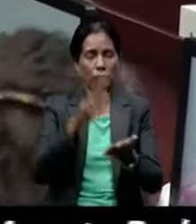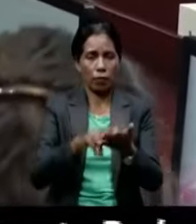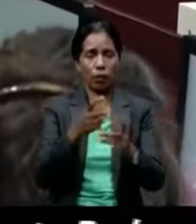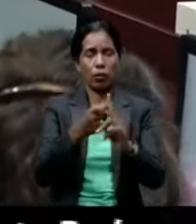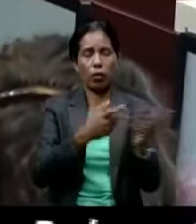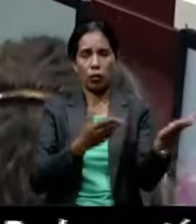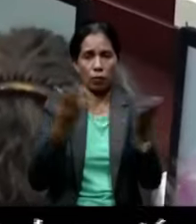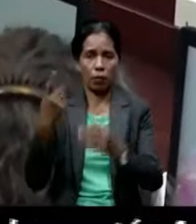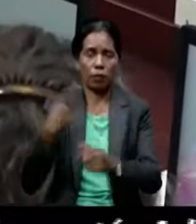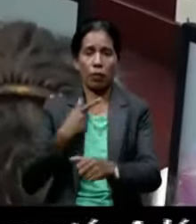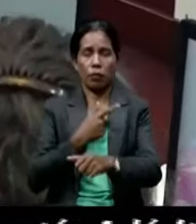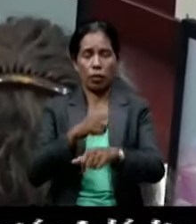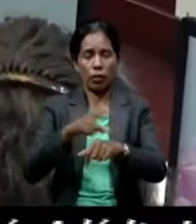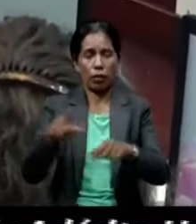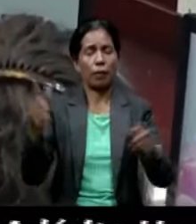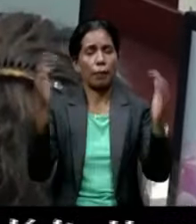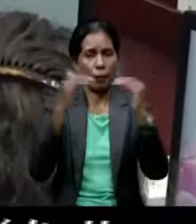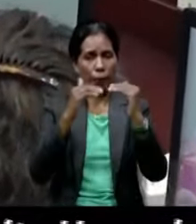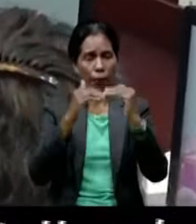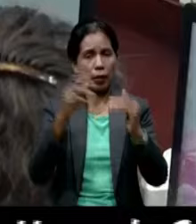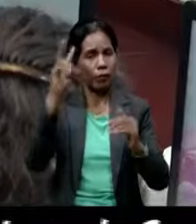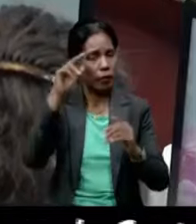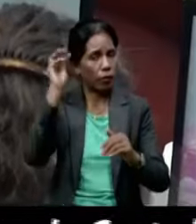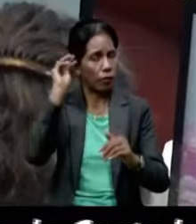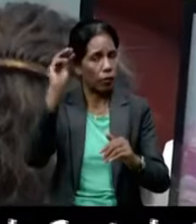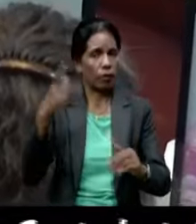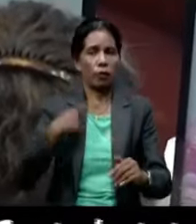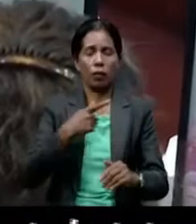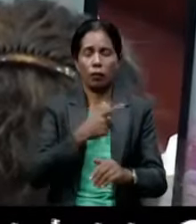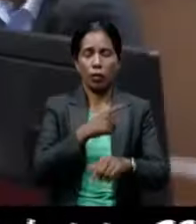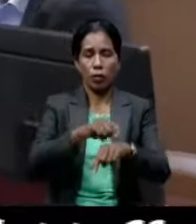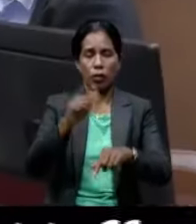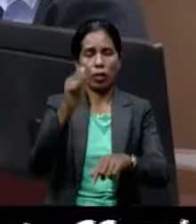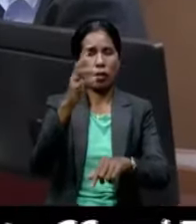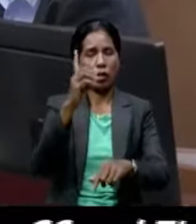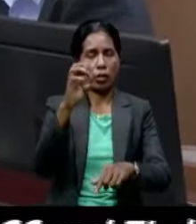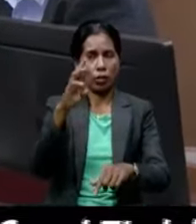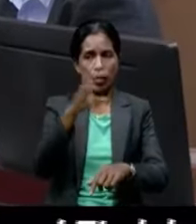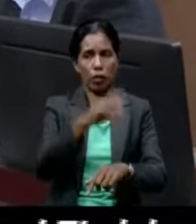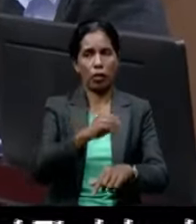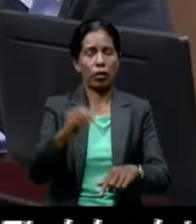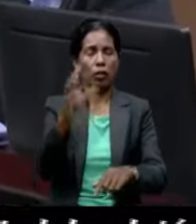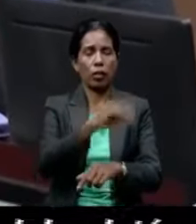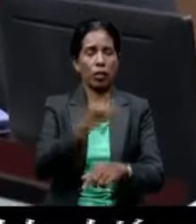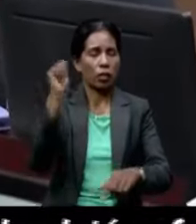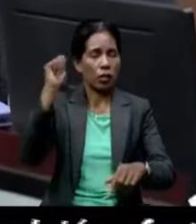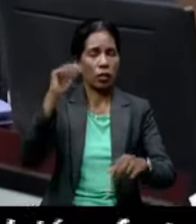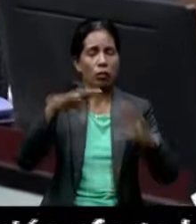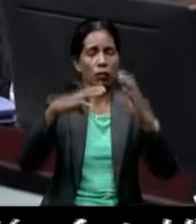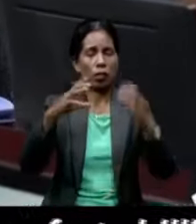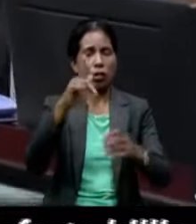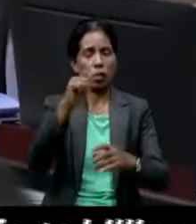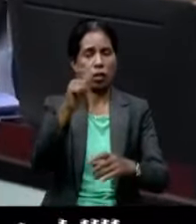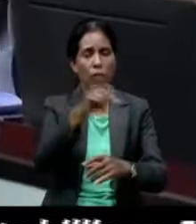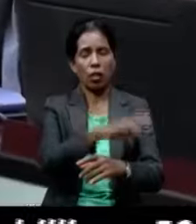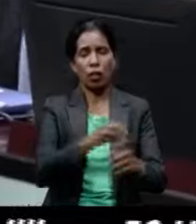para Parlamento Nacional. Liu si conferência imprensa vice-ministro assunto parlamentares aderito Hugo Hateten, candidato comissário Phuong Kak nebe governo se